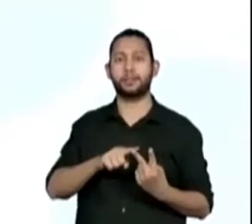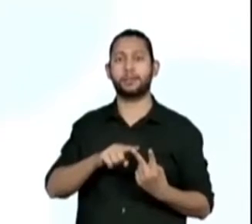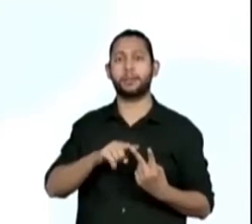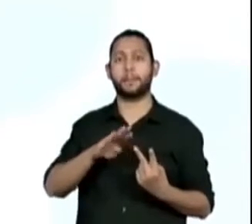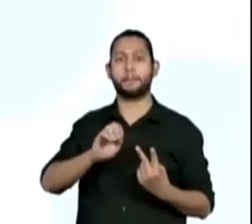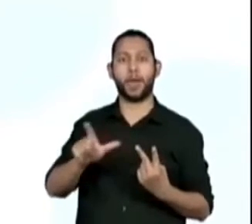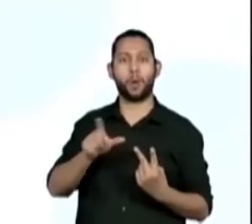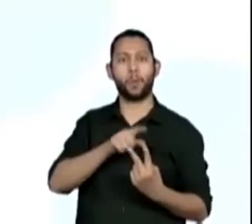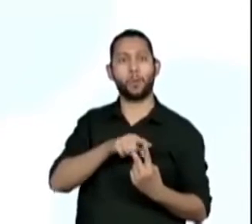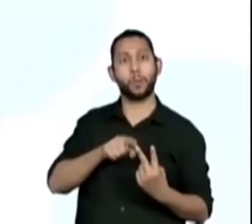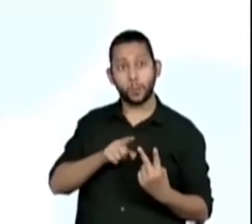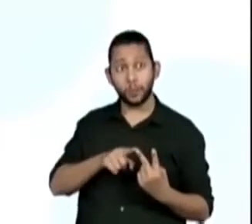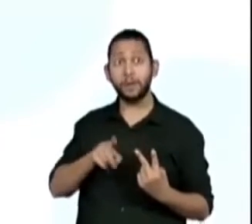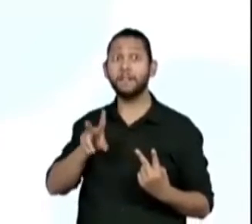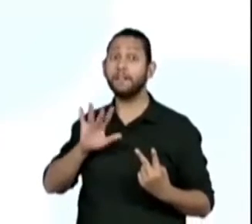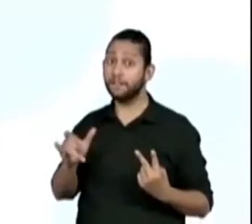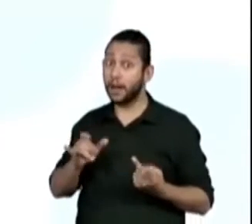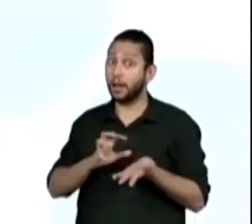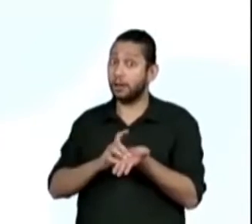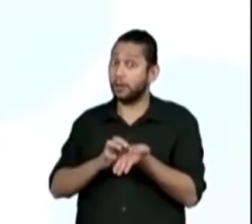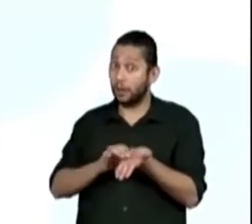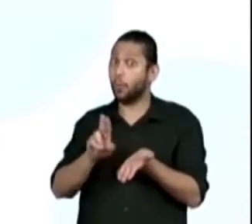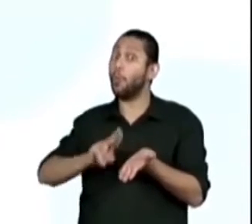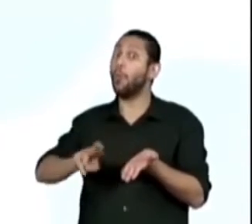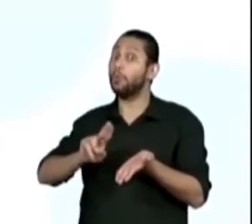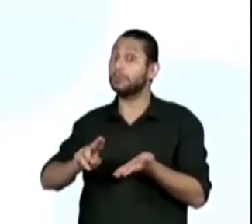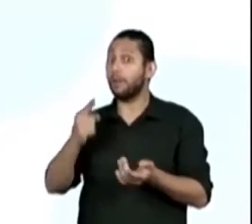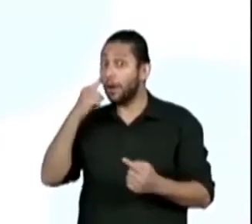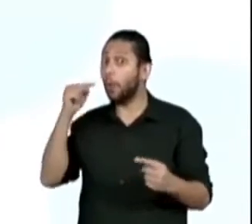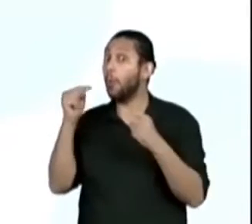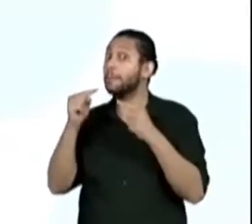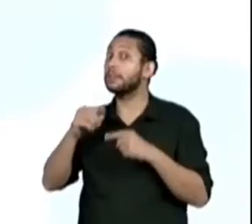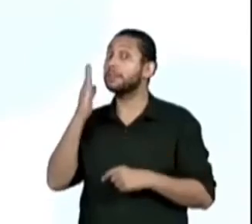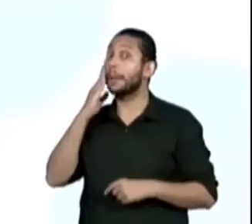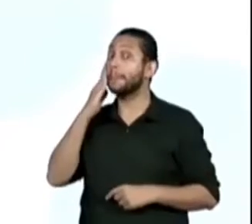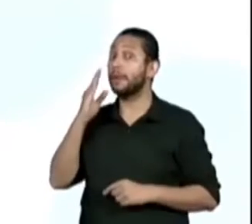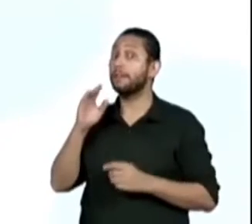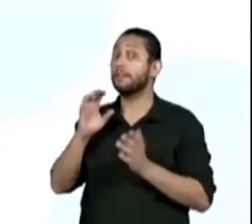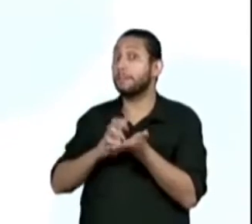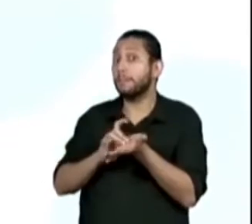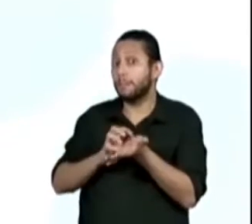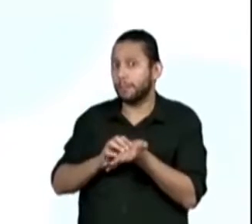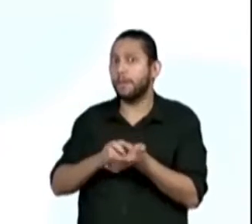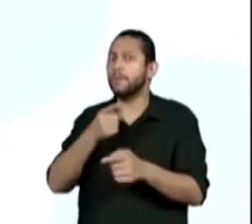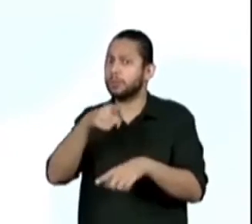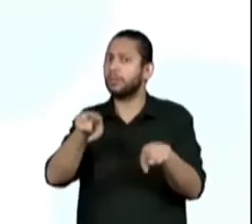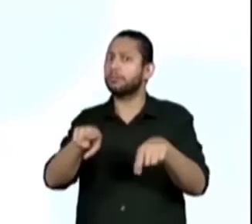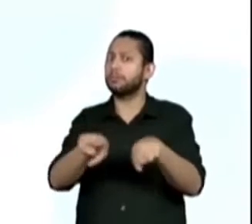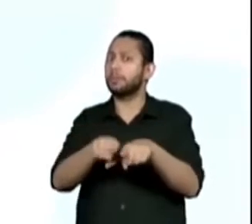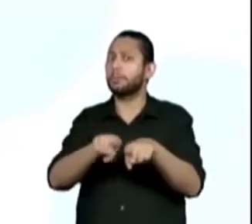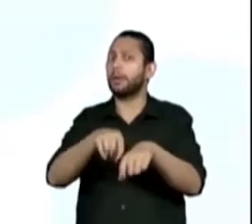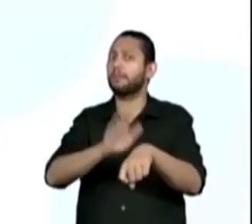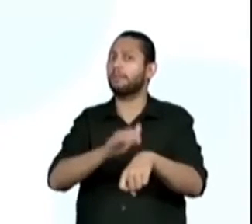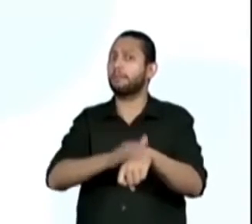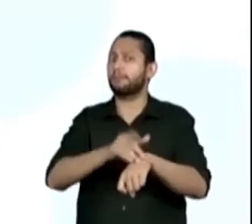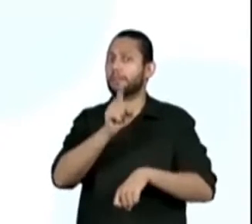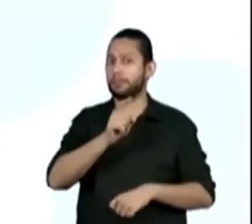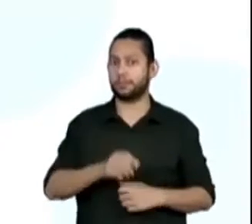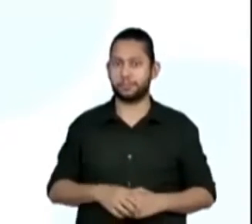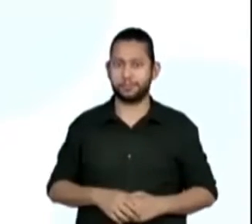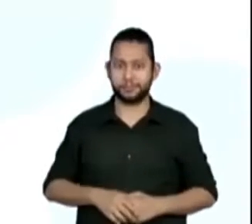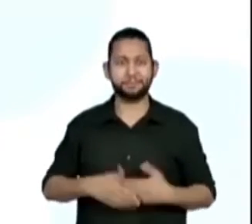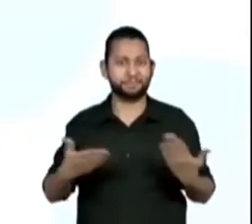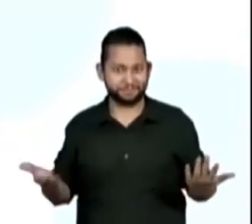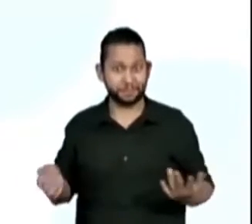as multiplicações apresentadas a seguir. Faça isso você também. Quem?